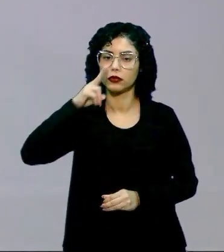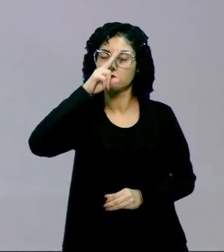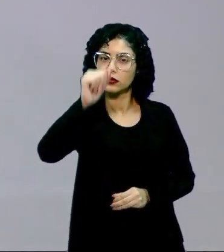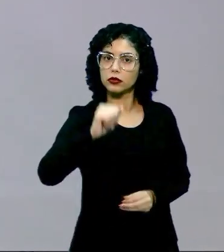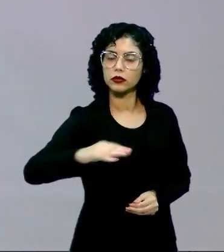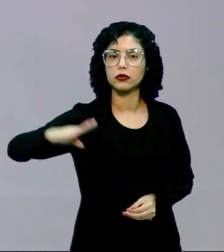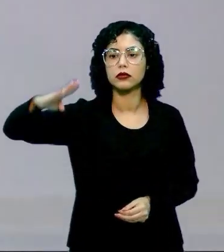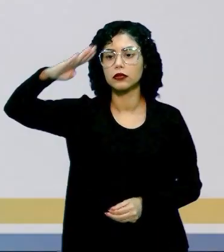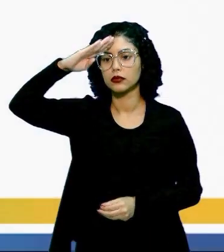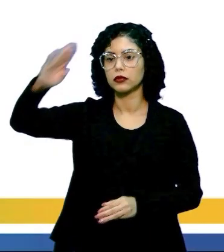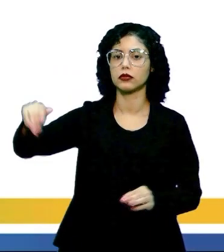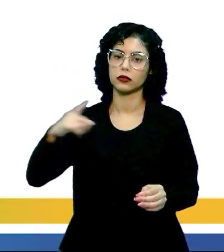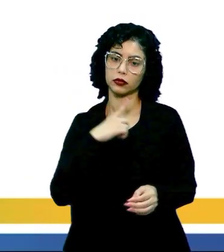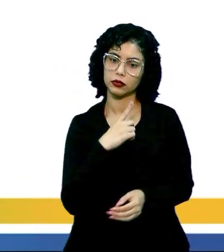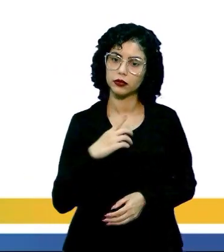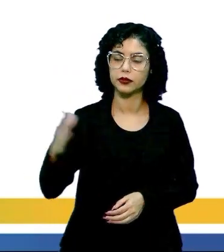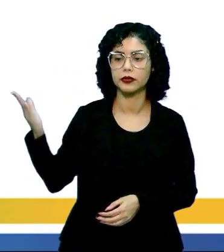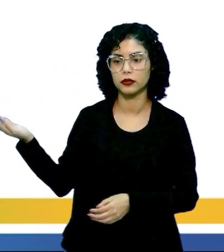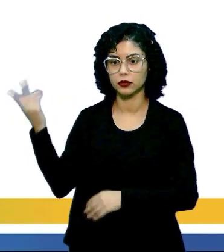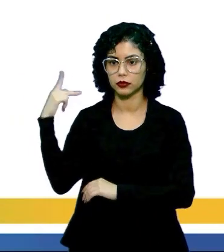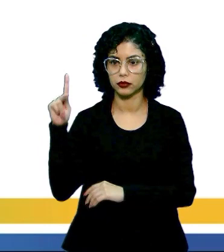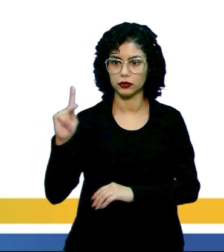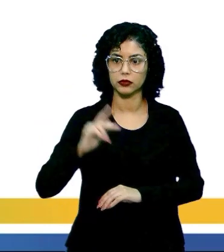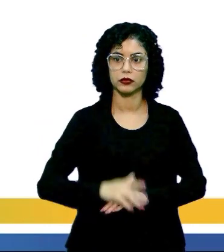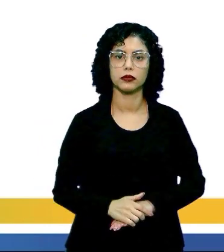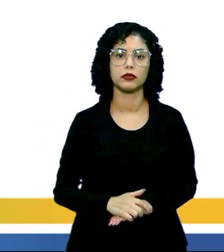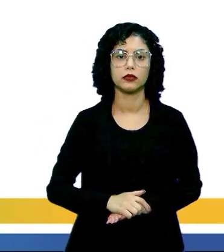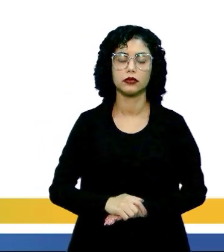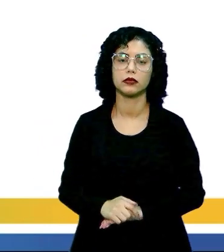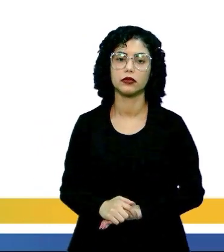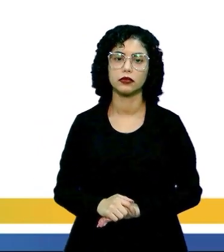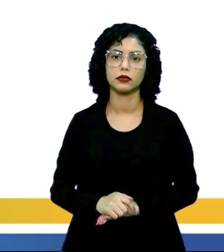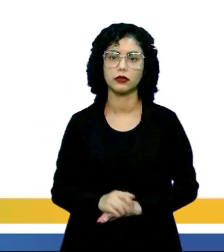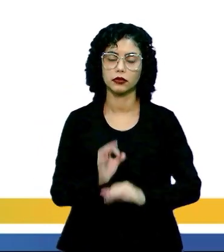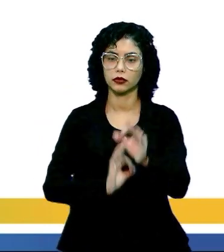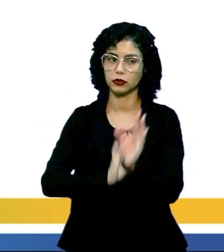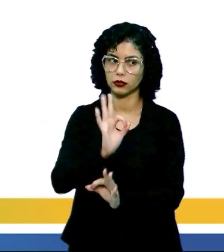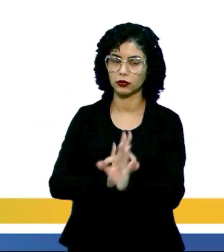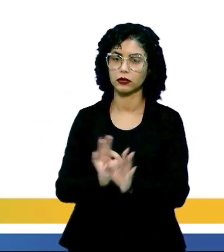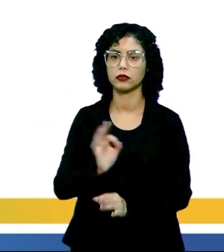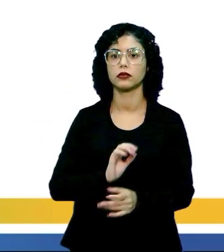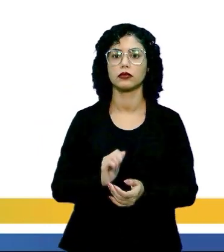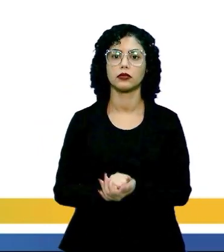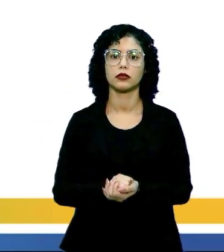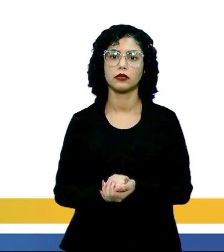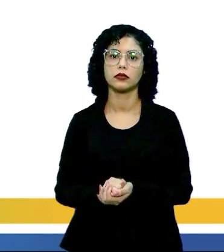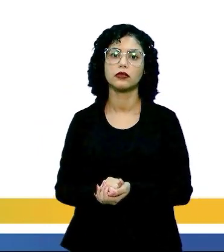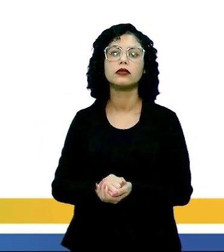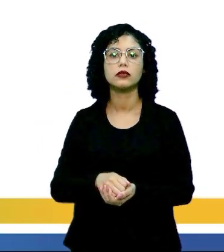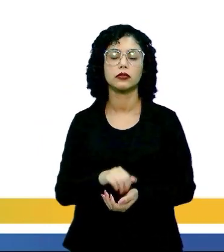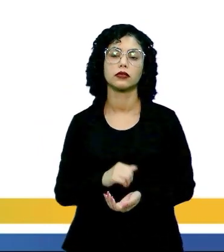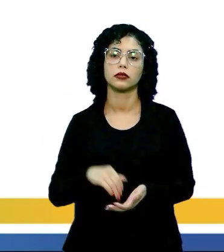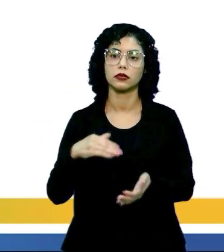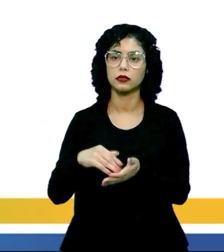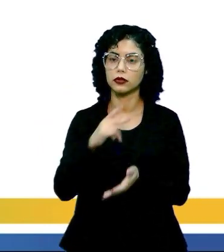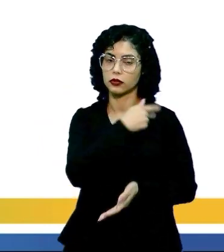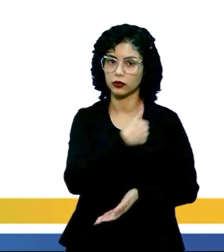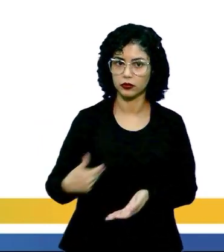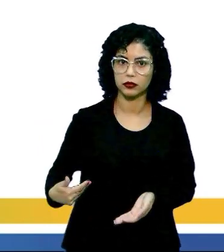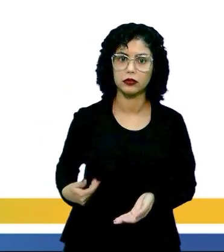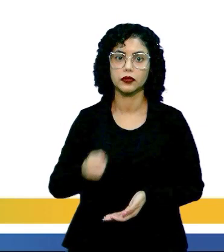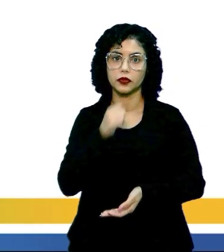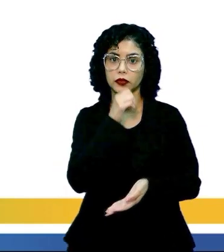força militar que vai existir nesse período. A reorganização desses cargos públicos, né? A partir